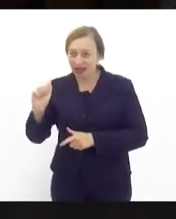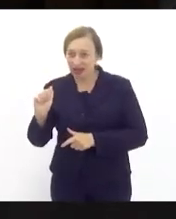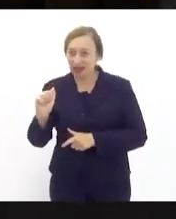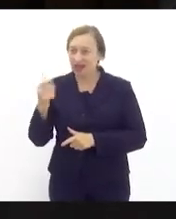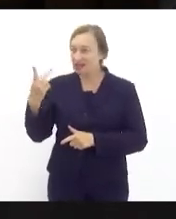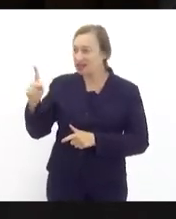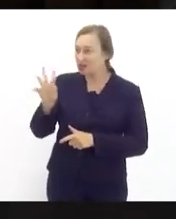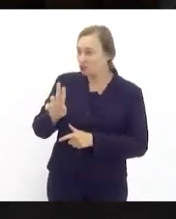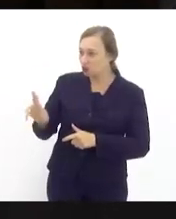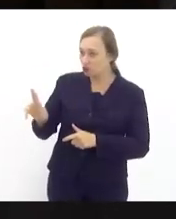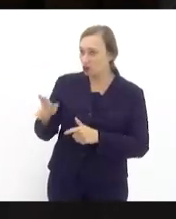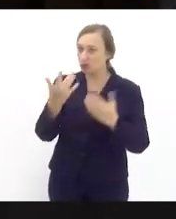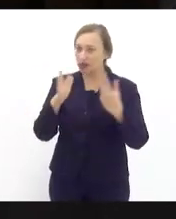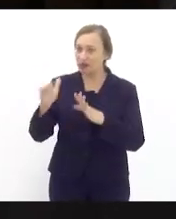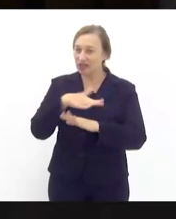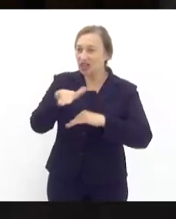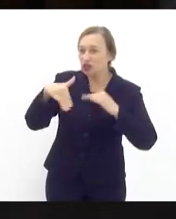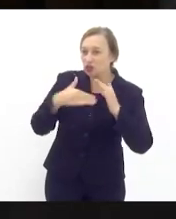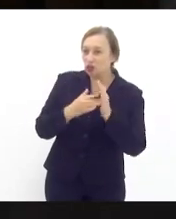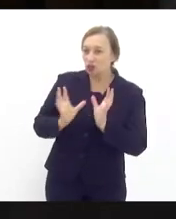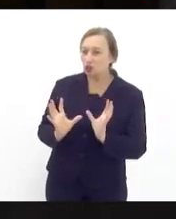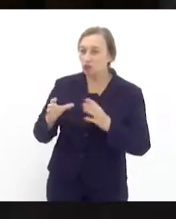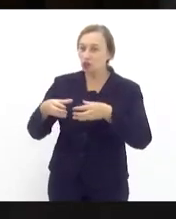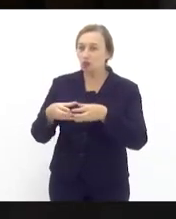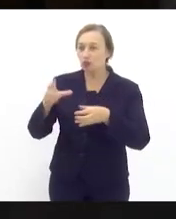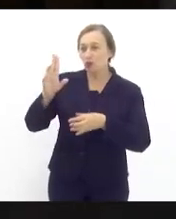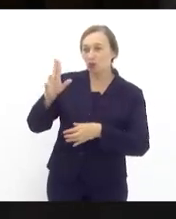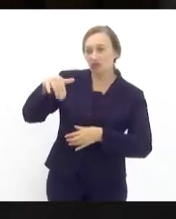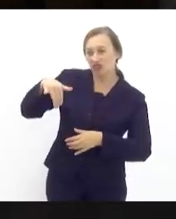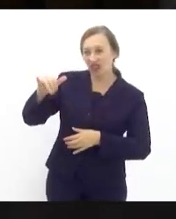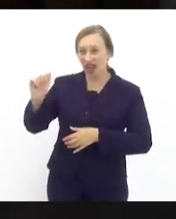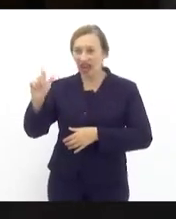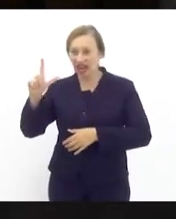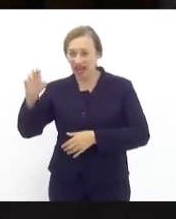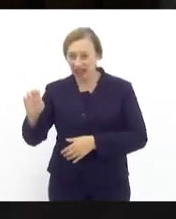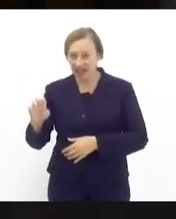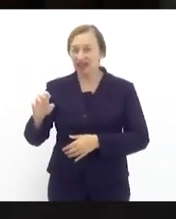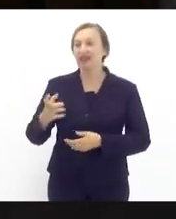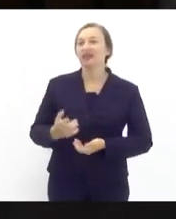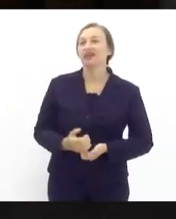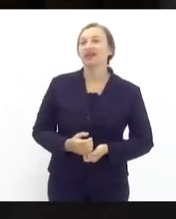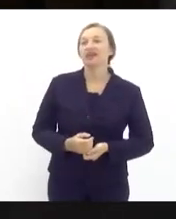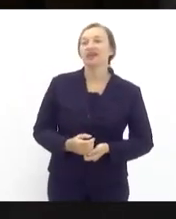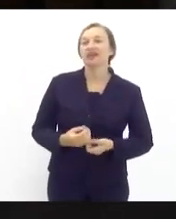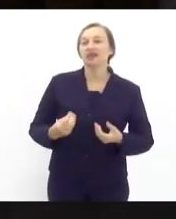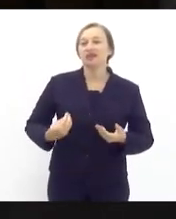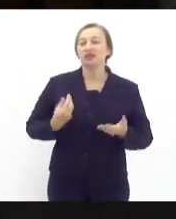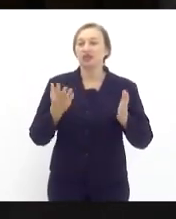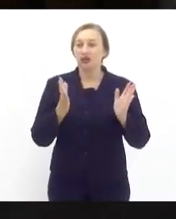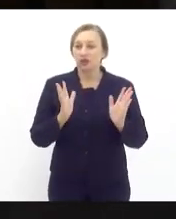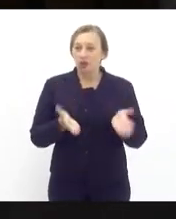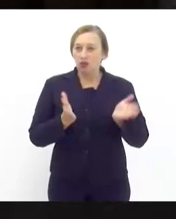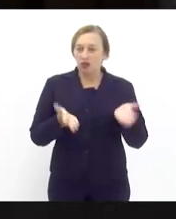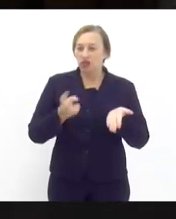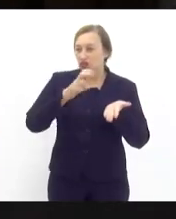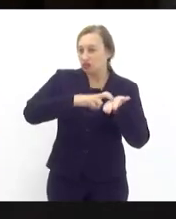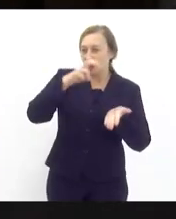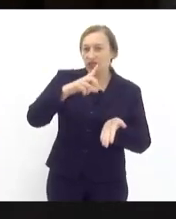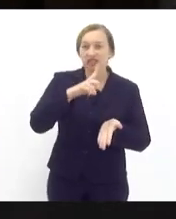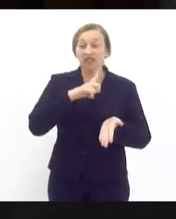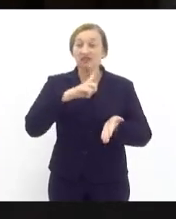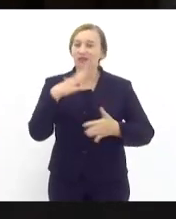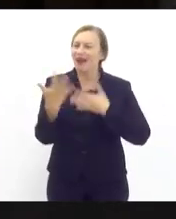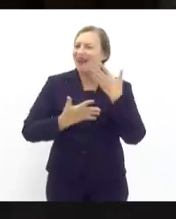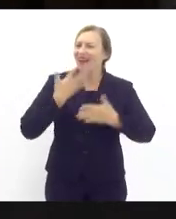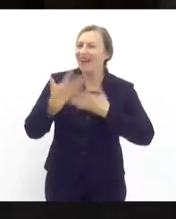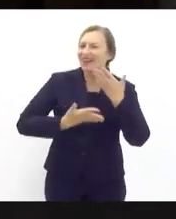eu cumprimento toda a equipe da unale aqui presente hoje pela manhã nós tivemos alegria